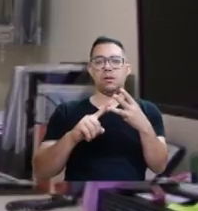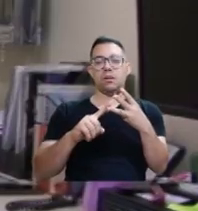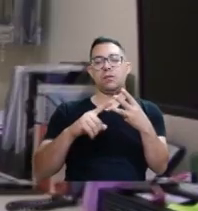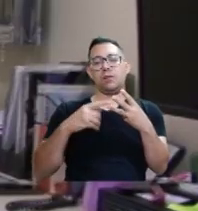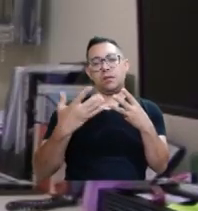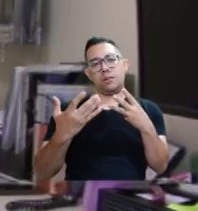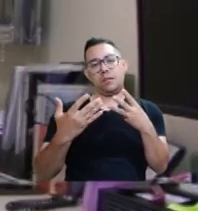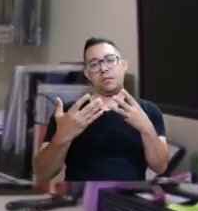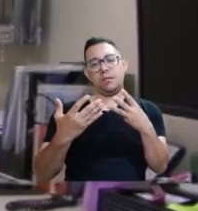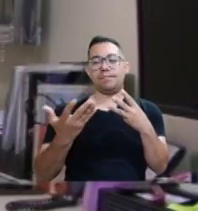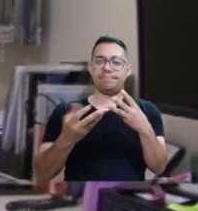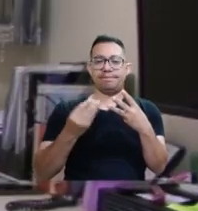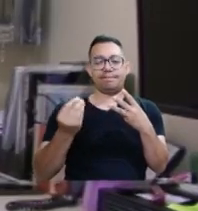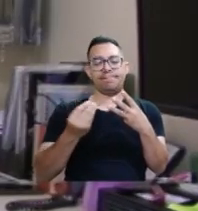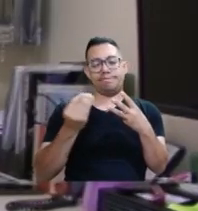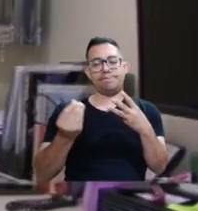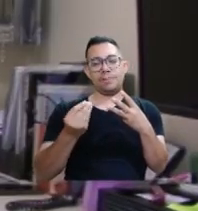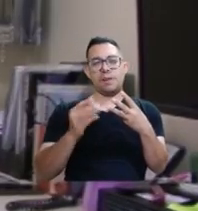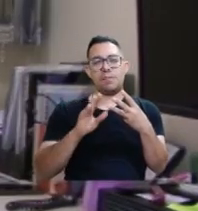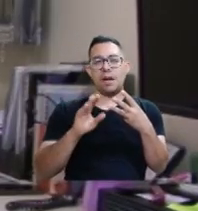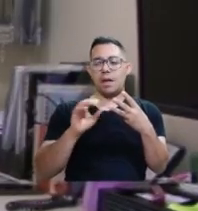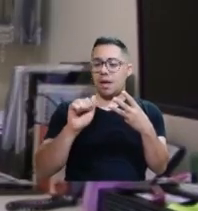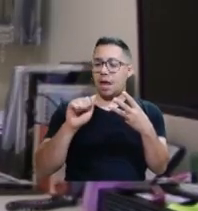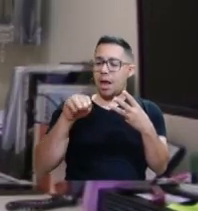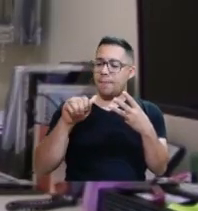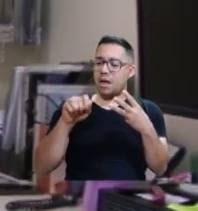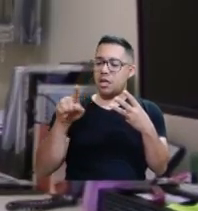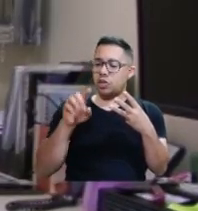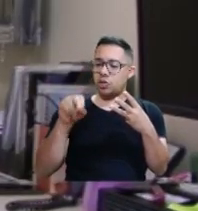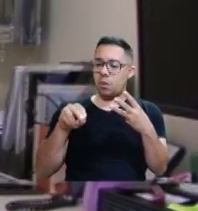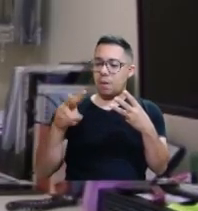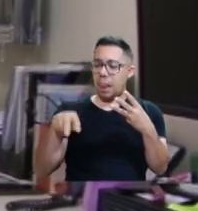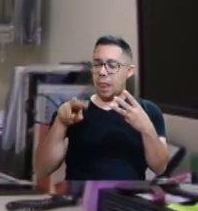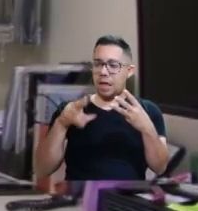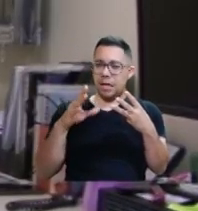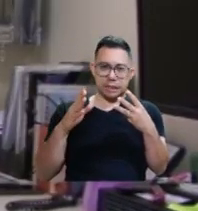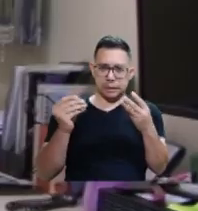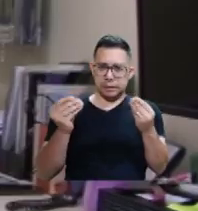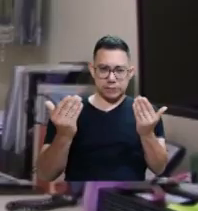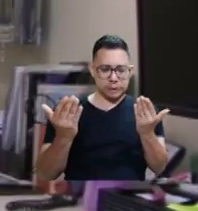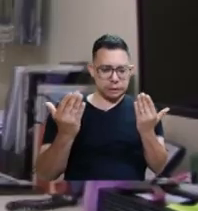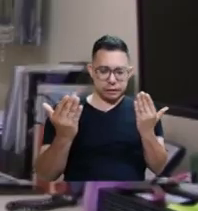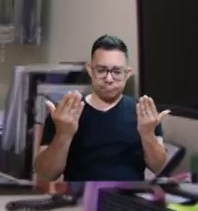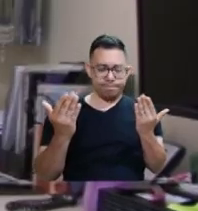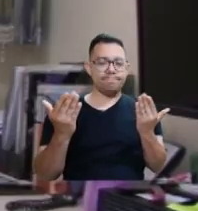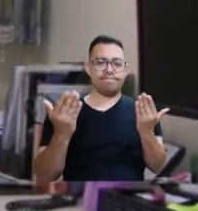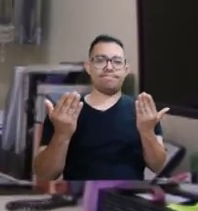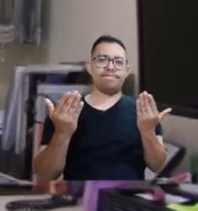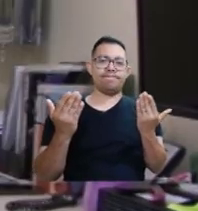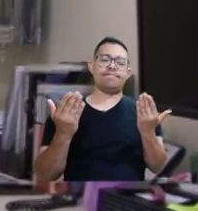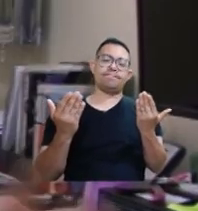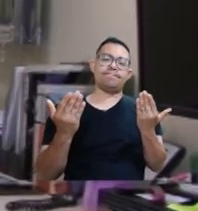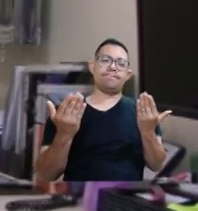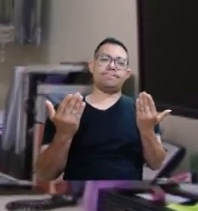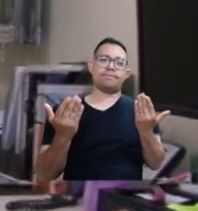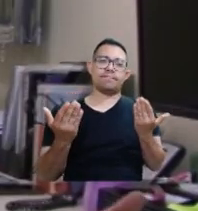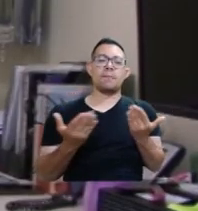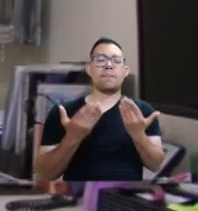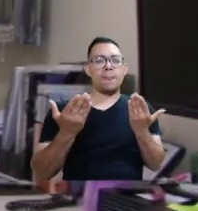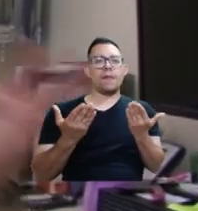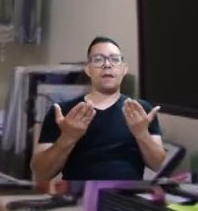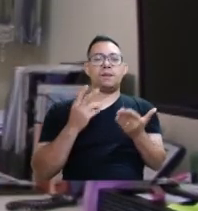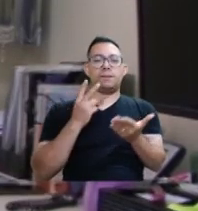mesmo tempo, mas que não assinam o Amazon Prime para ler um livro virtual. Então, assim, é uma questão assim, que a gente